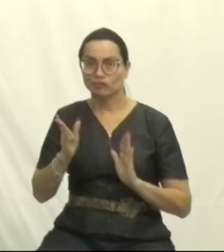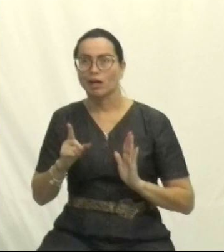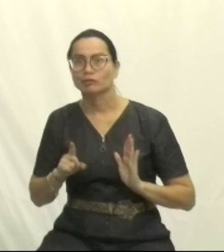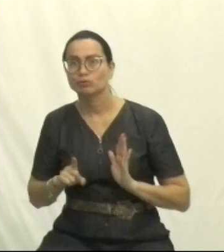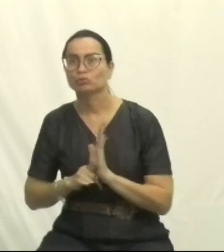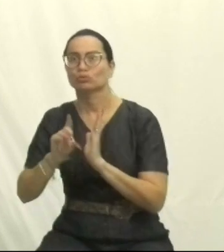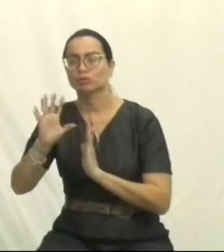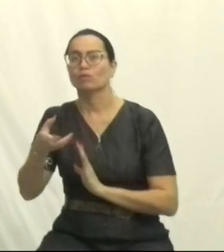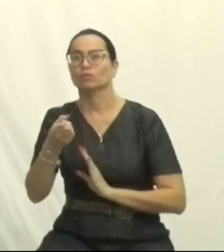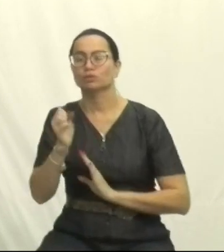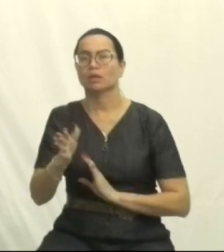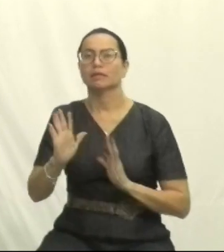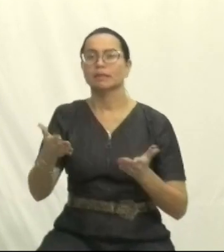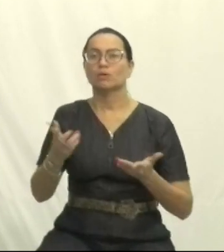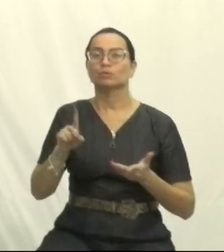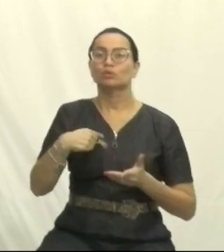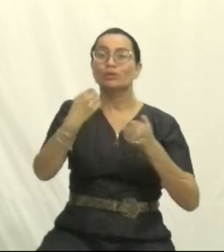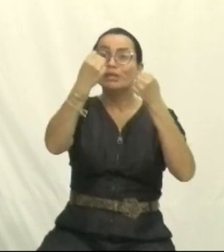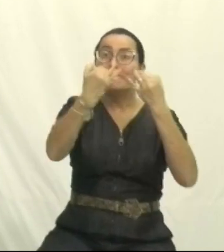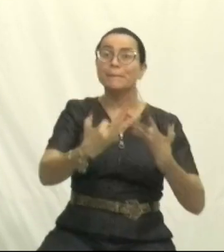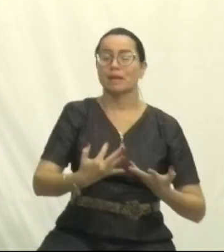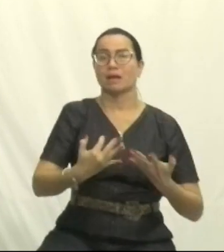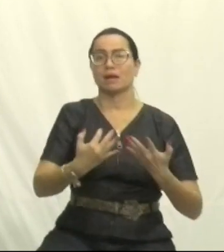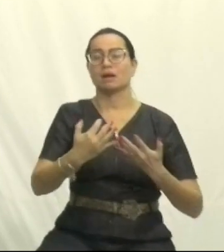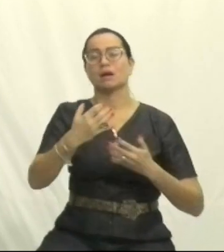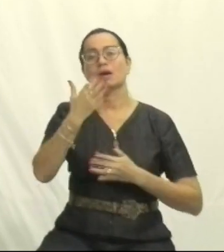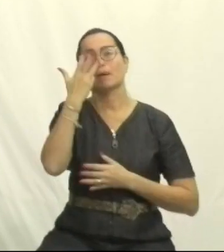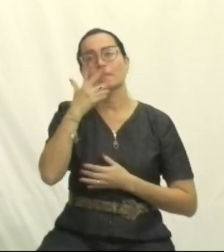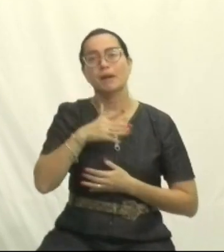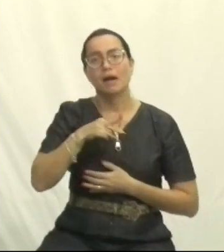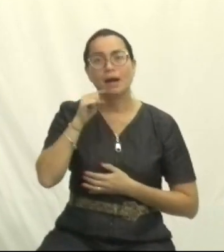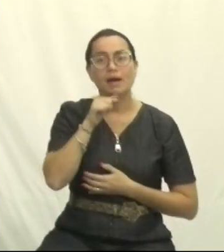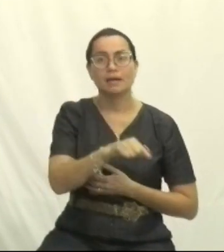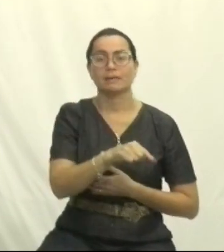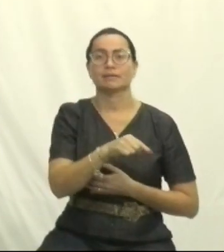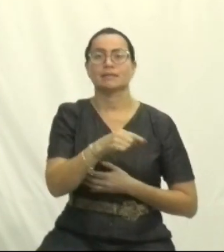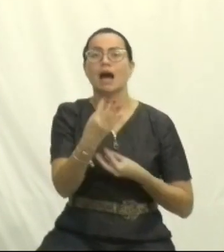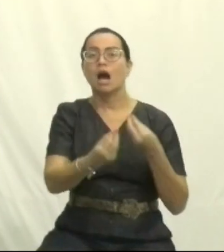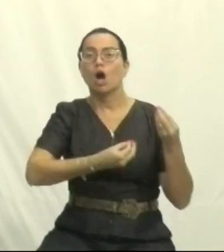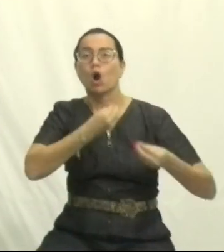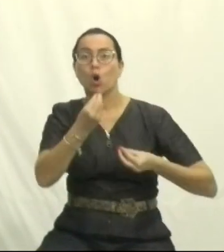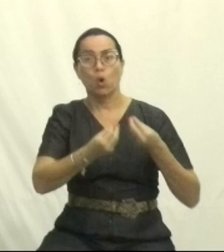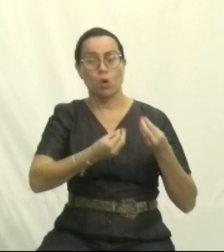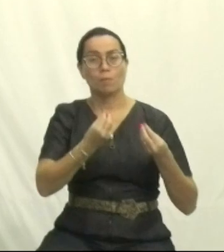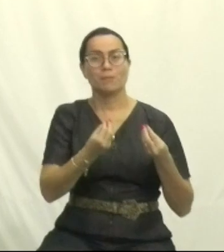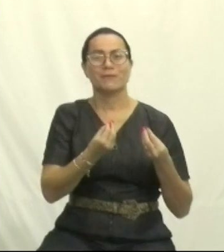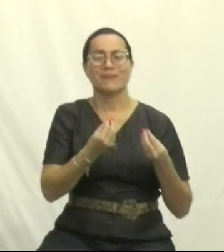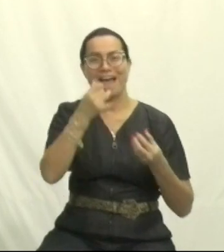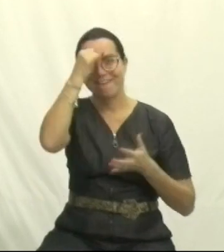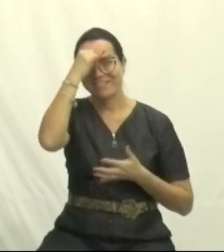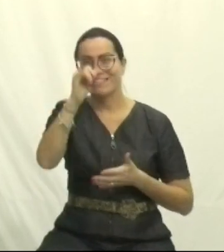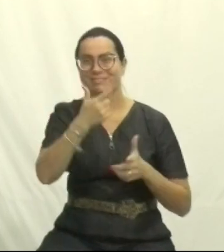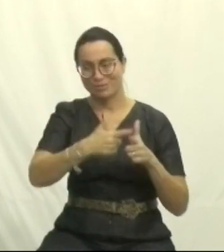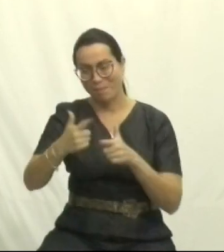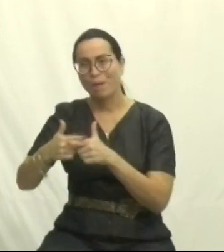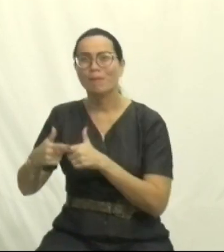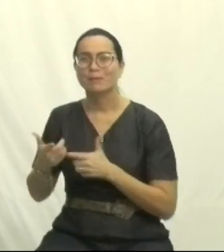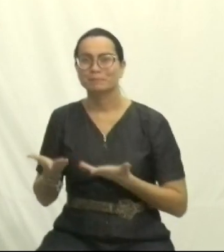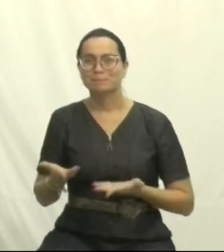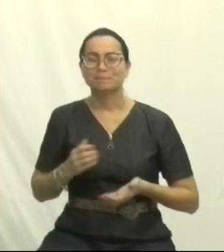escolas municipais das quartas séries desses 25 municípios. E aí, para mim, é um número